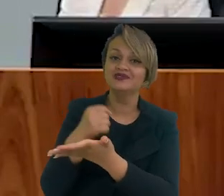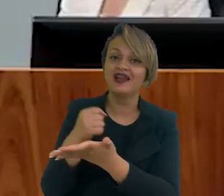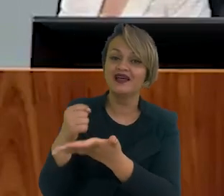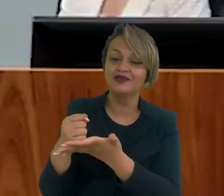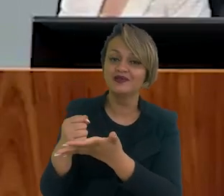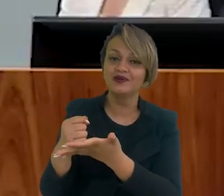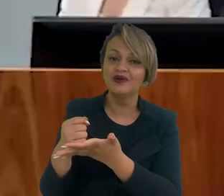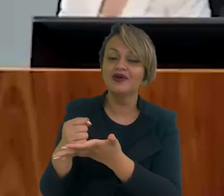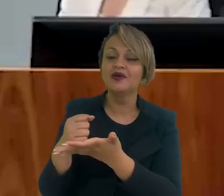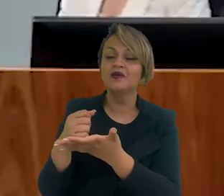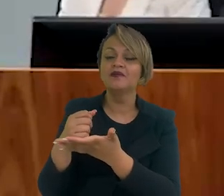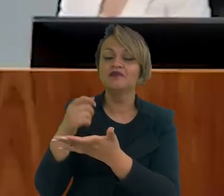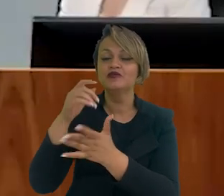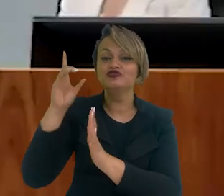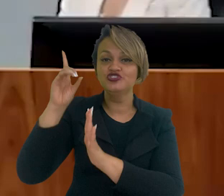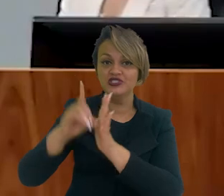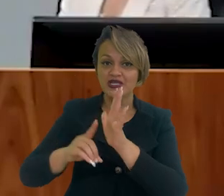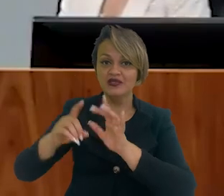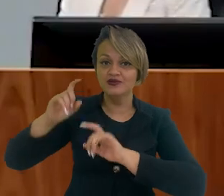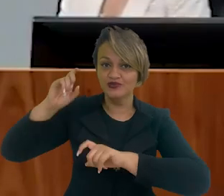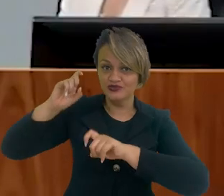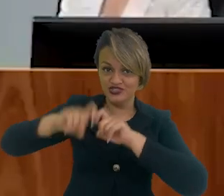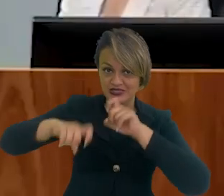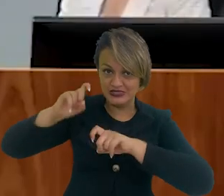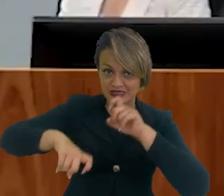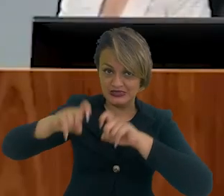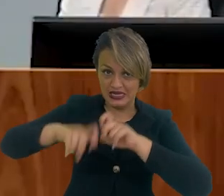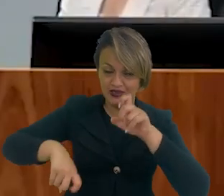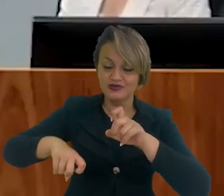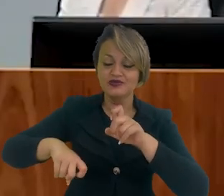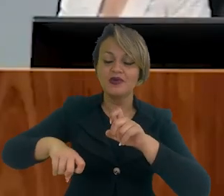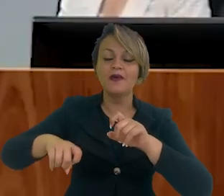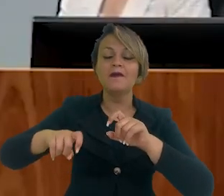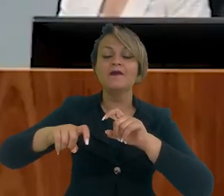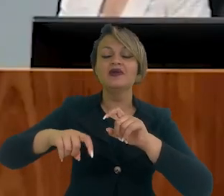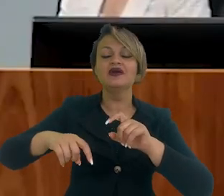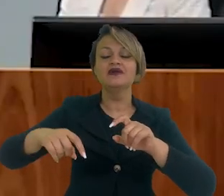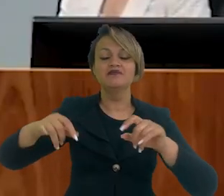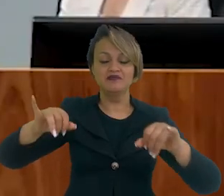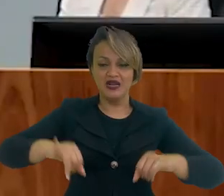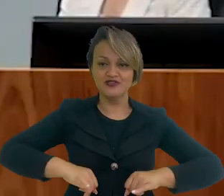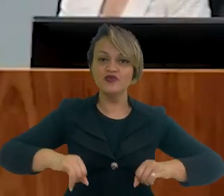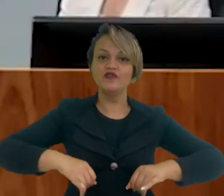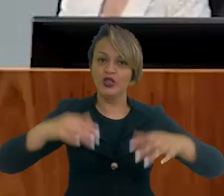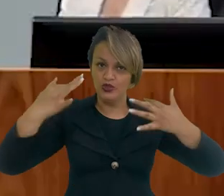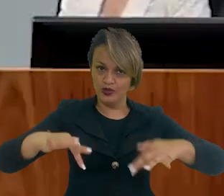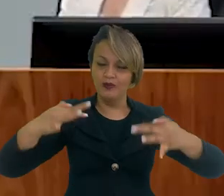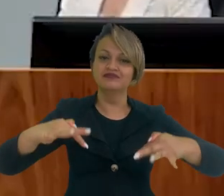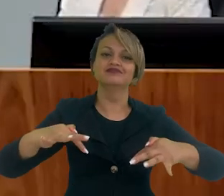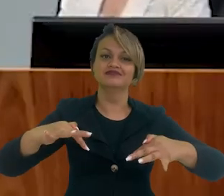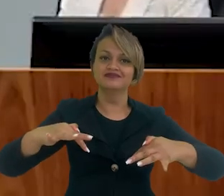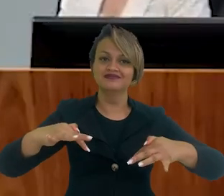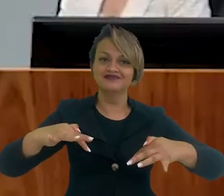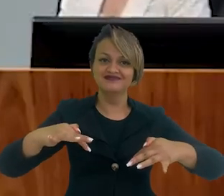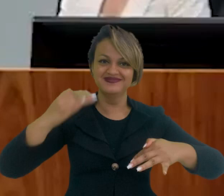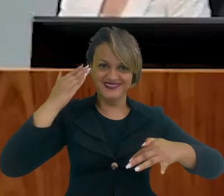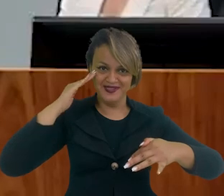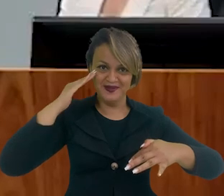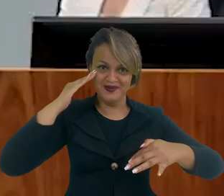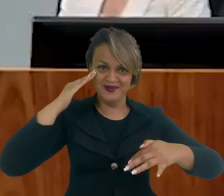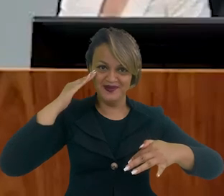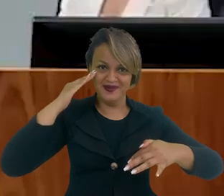né foram lá fazer um contrato de práticas íntimas sexuais que envolvem dor